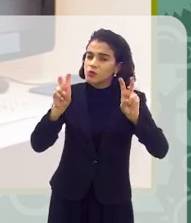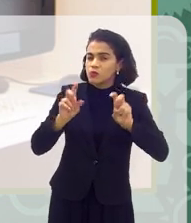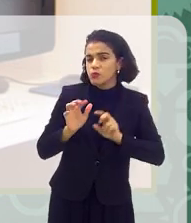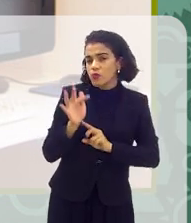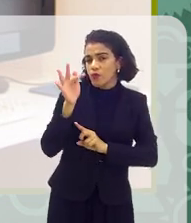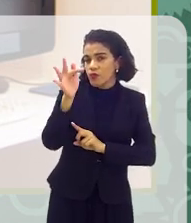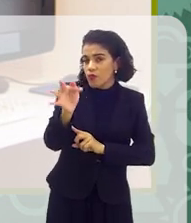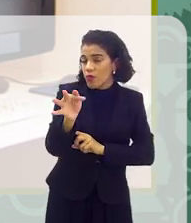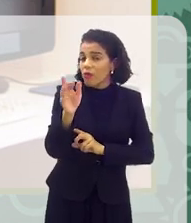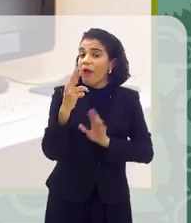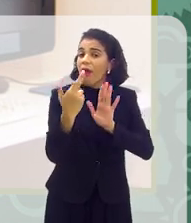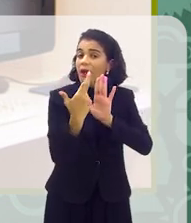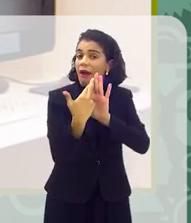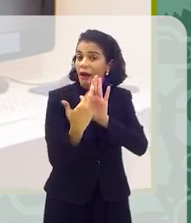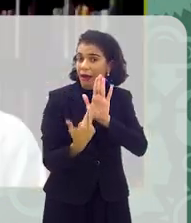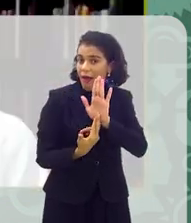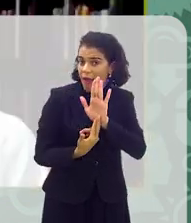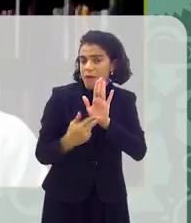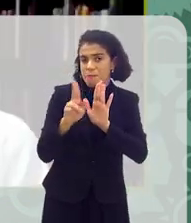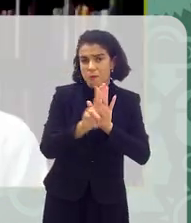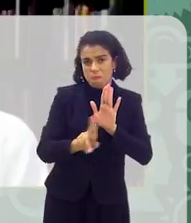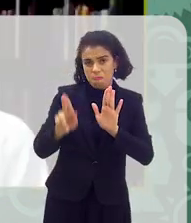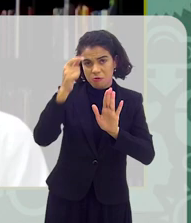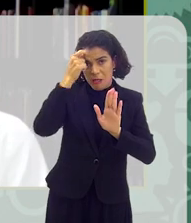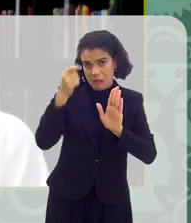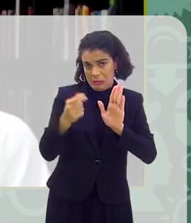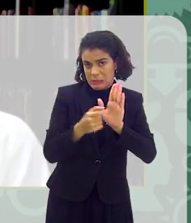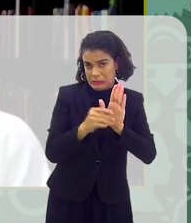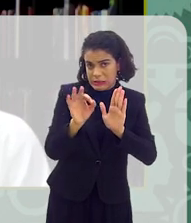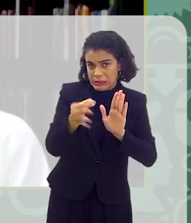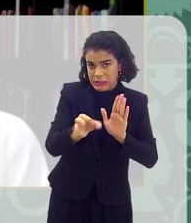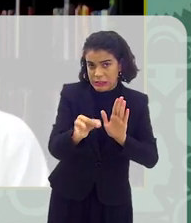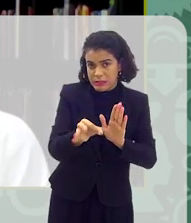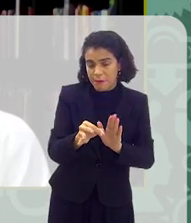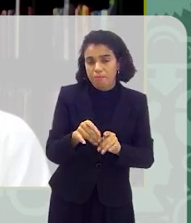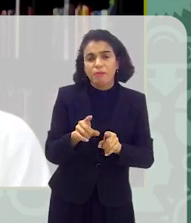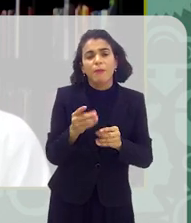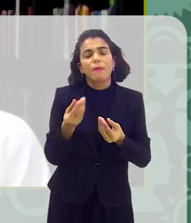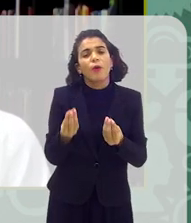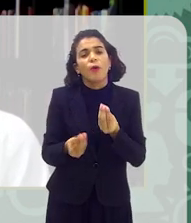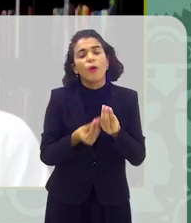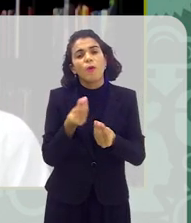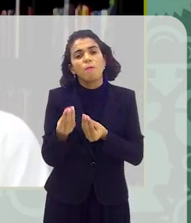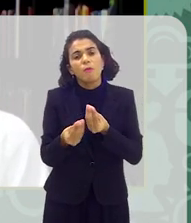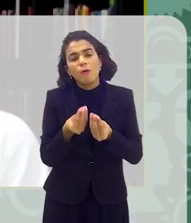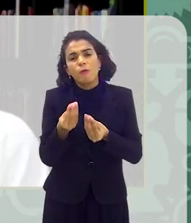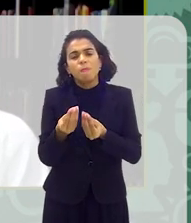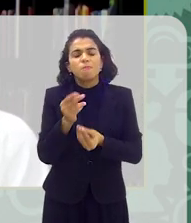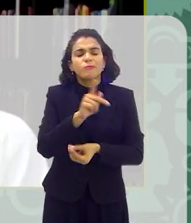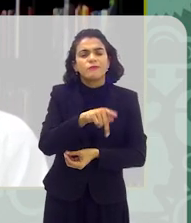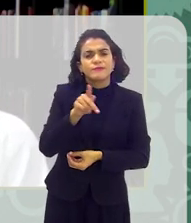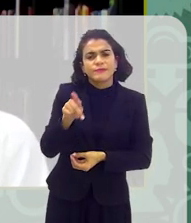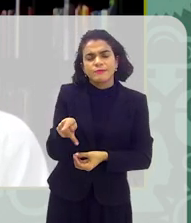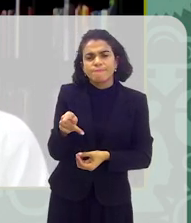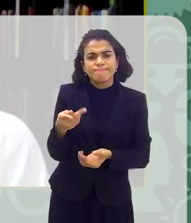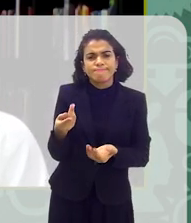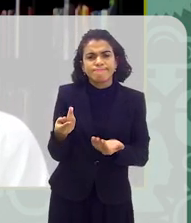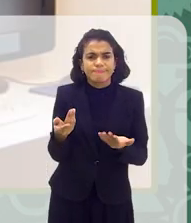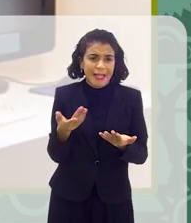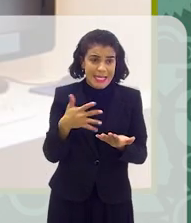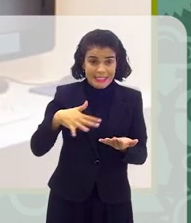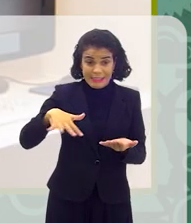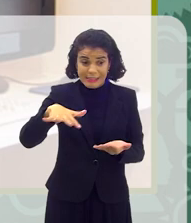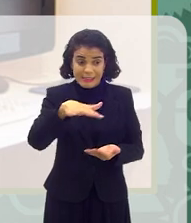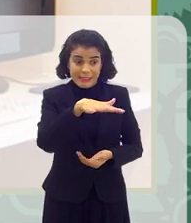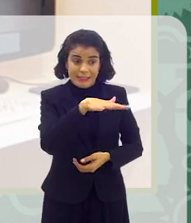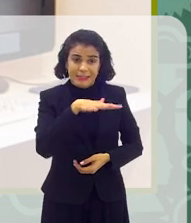assunto mais para frente, que é a regulação disso tudo, né? Como é que fica em relação a isso? Mas, professor,